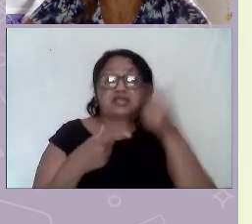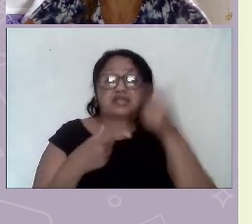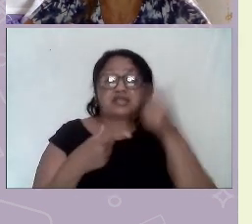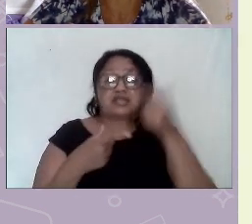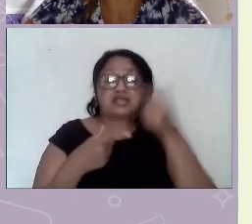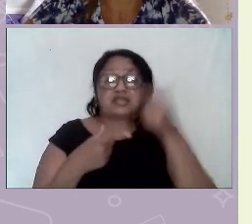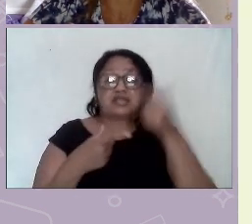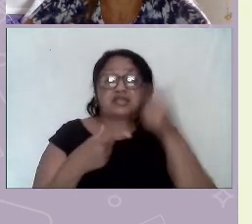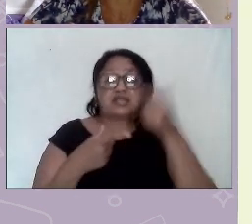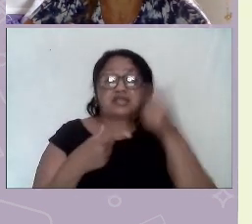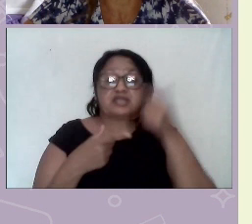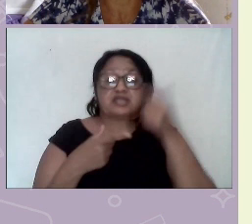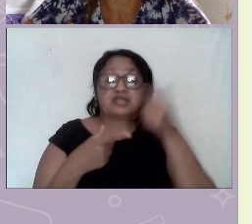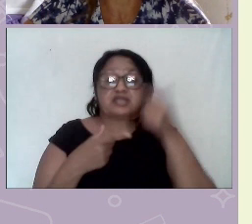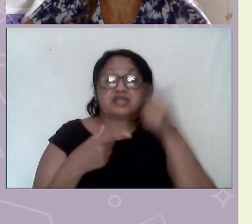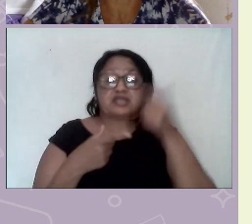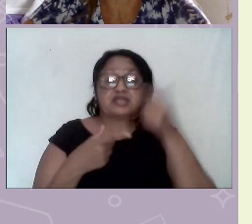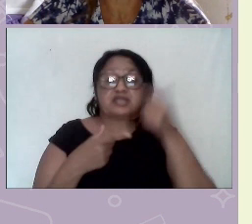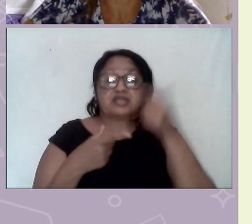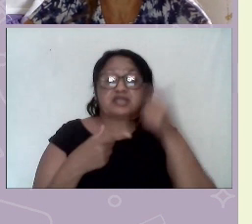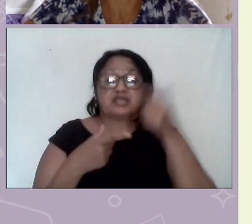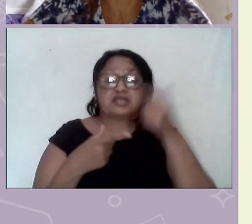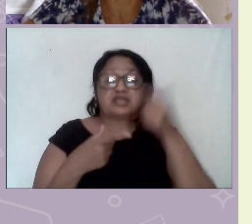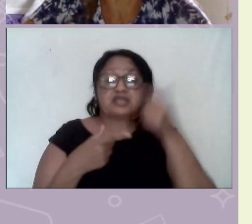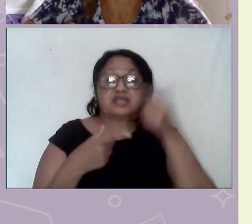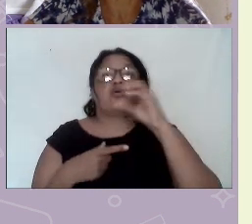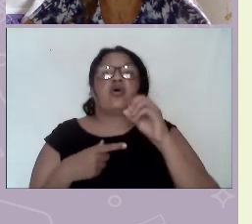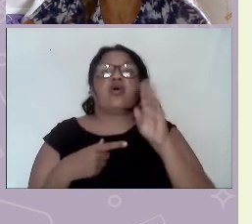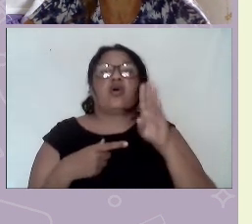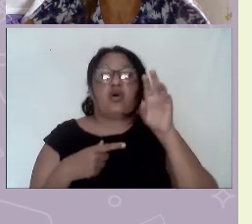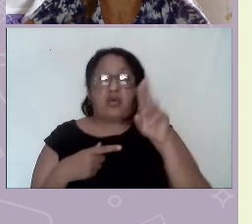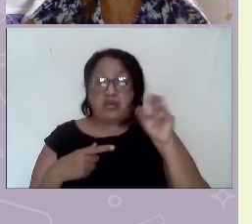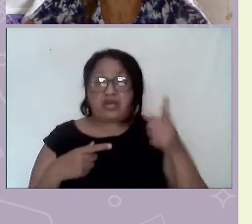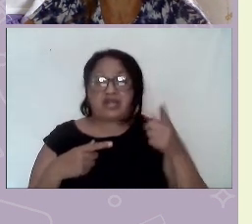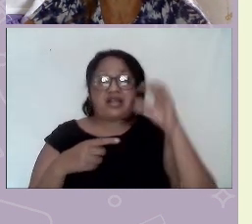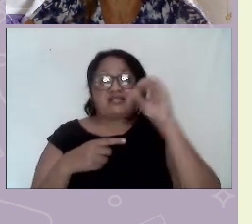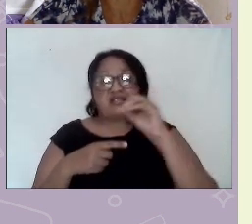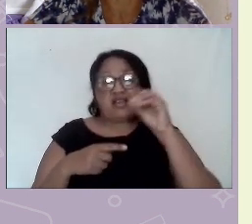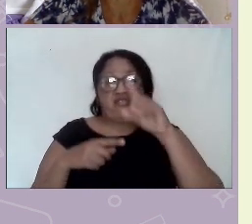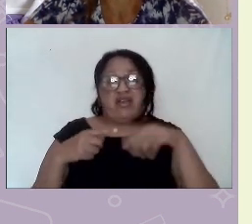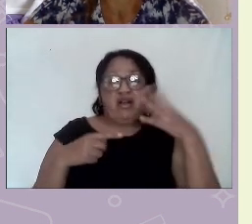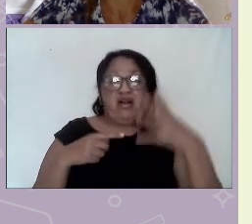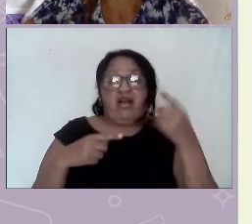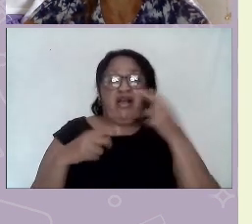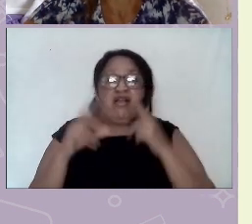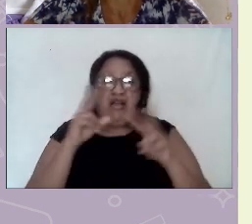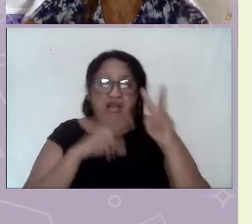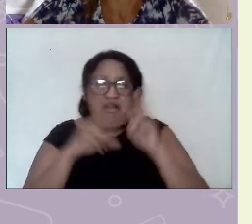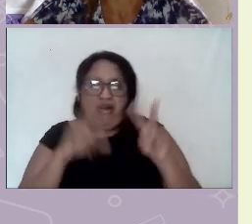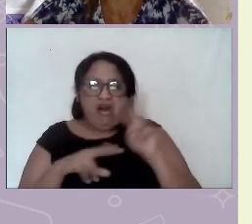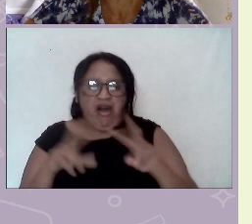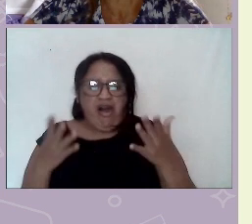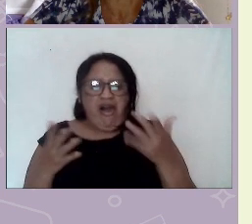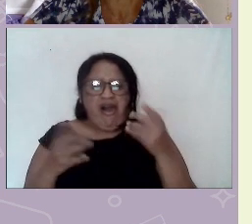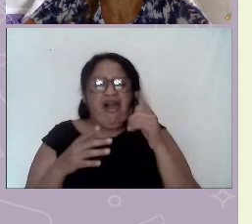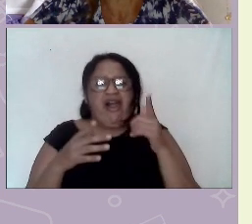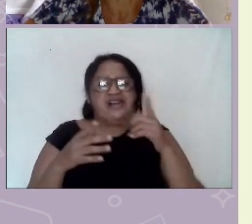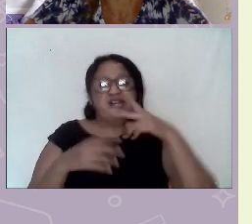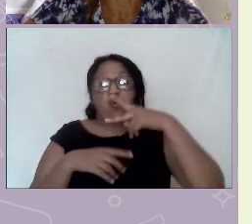0,8 e do cobre que dá 0,34 a gente verifica que o potencial